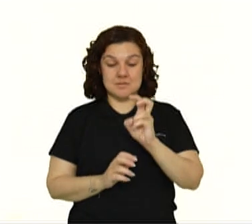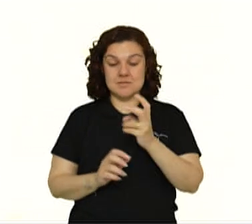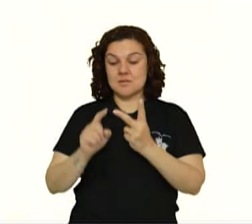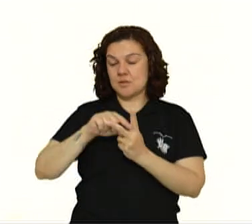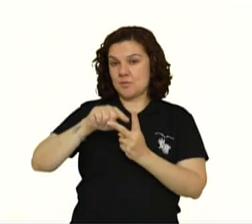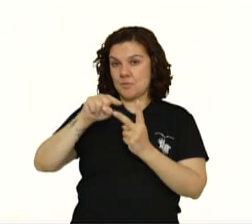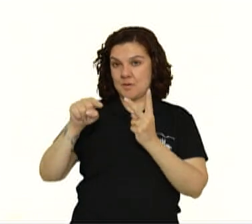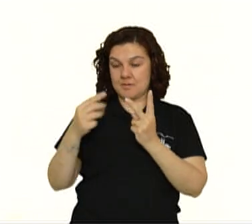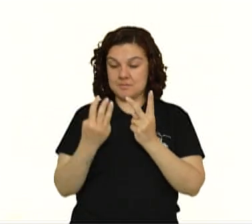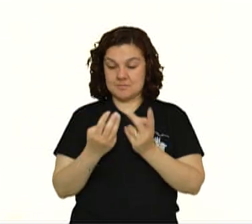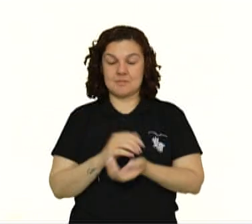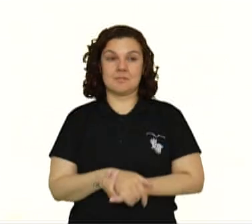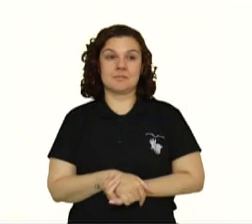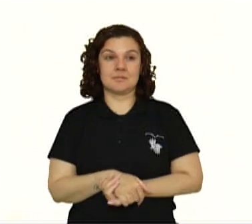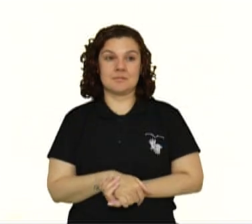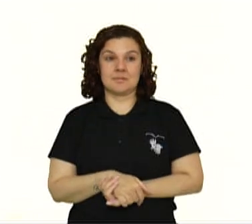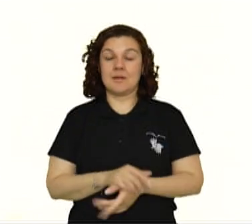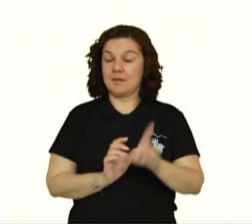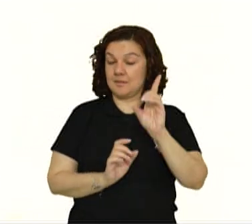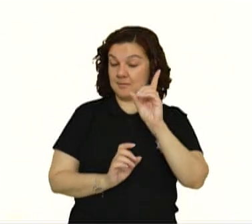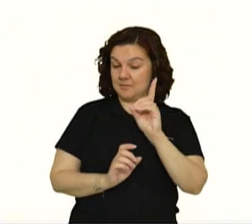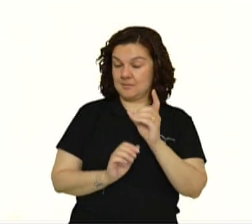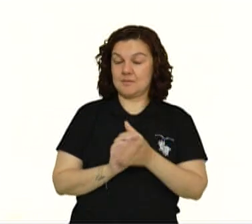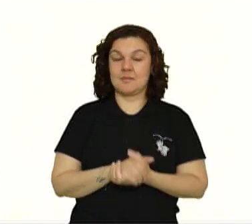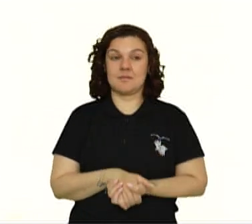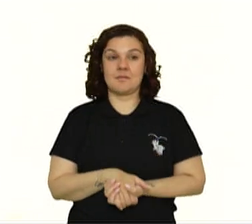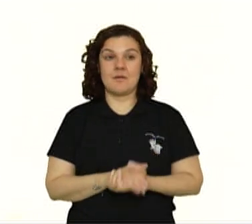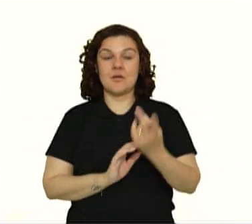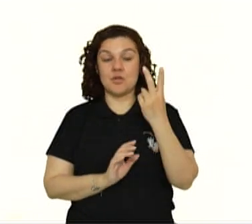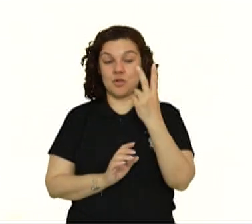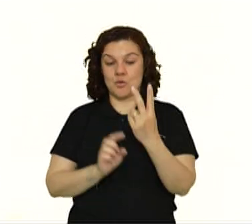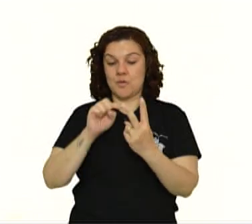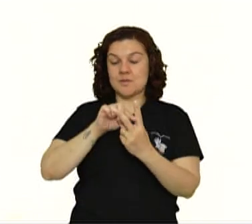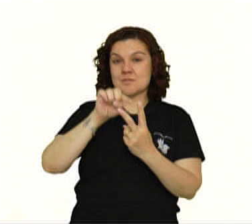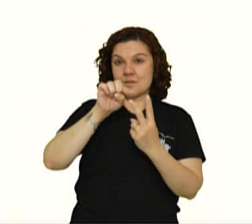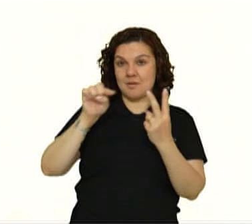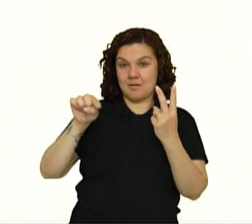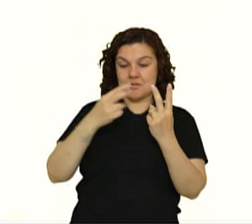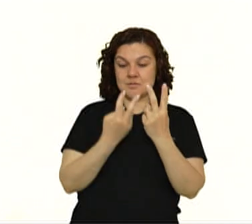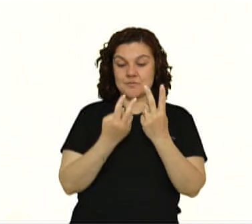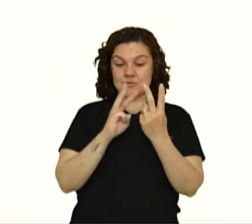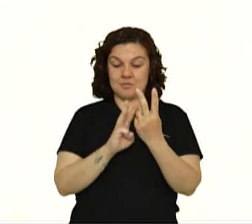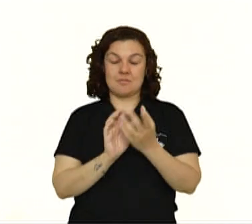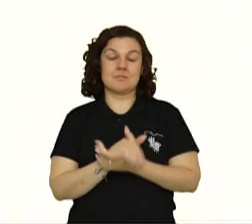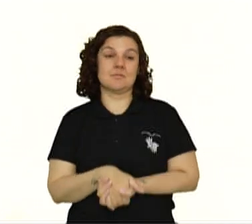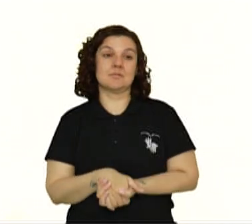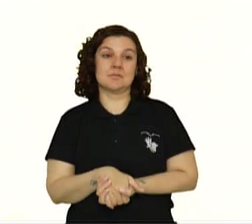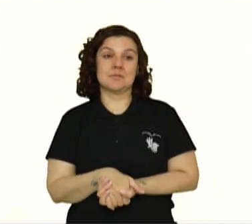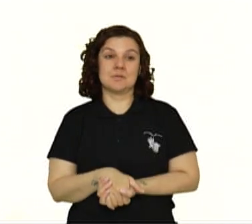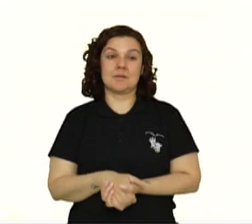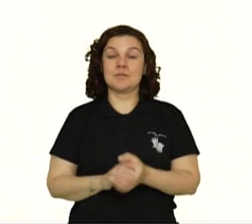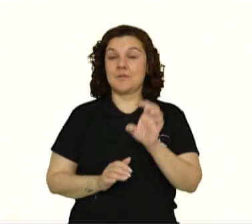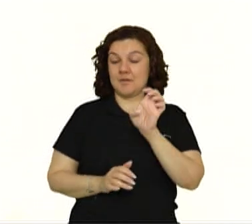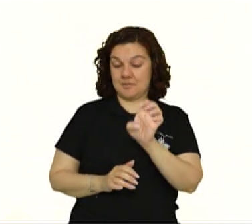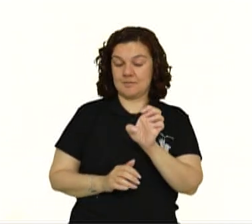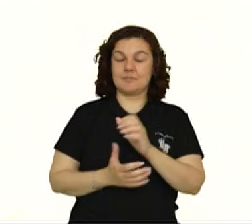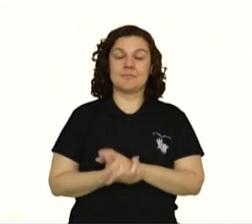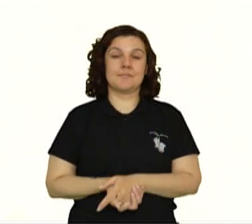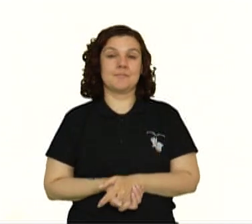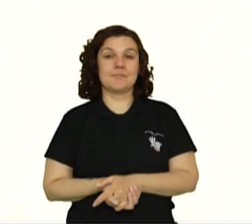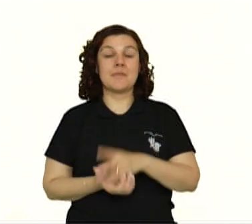vezes raiz de 3 centímetros, D, 2 vezes raiz de 23 centímetros e alternativa